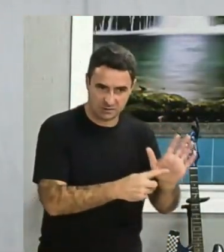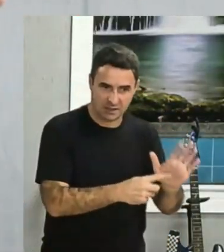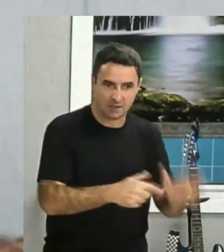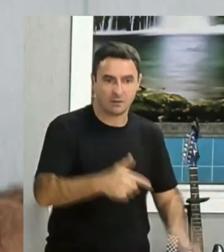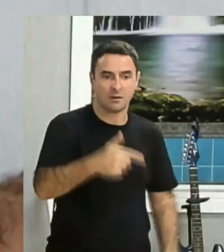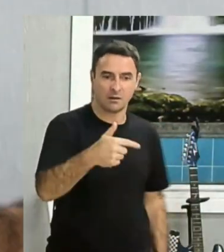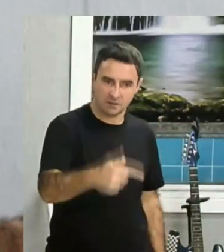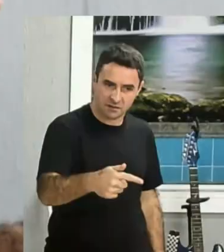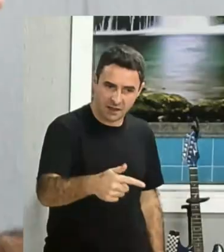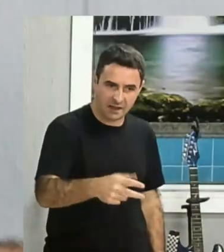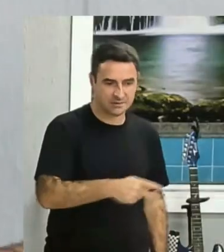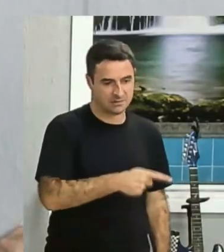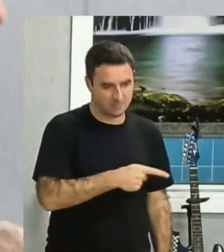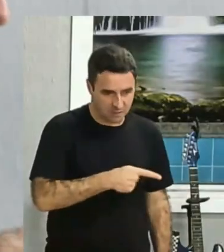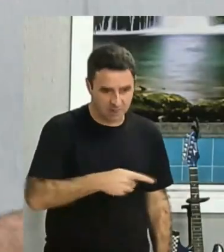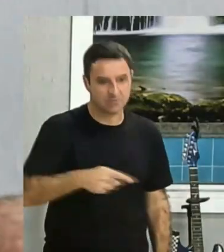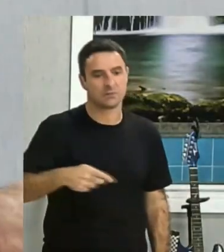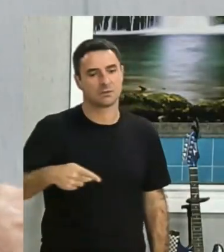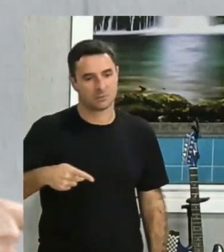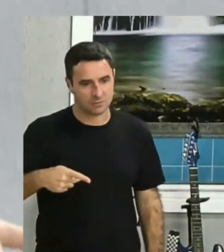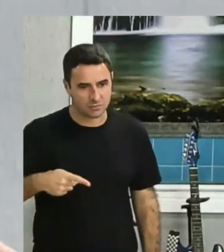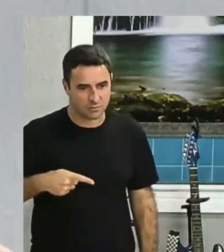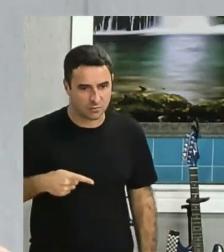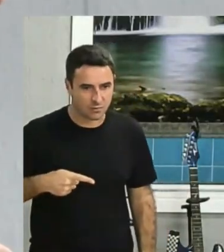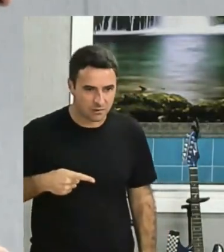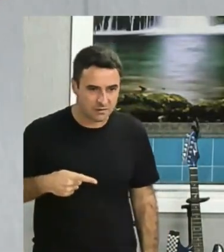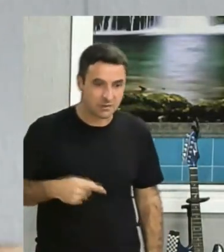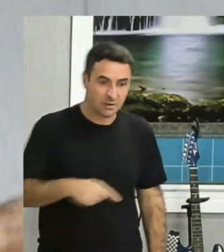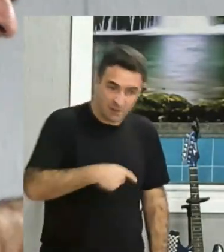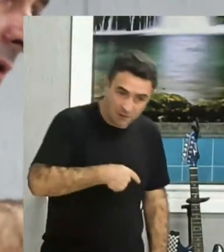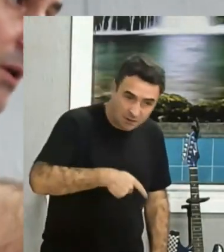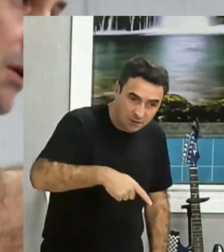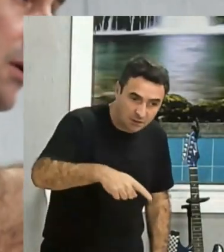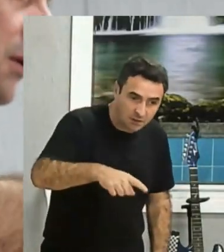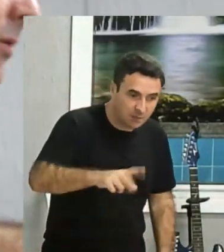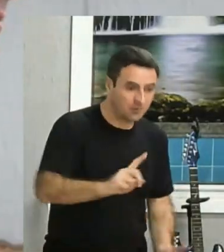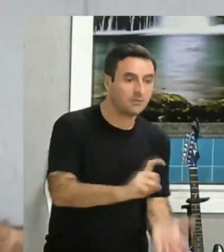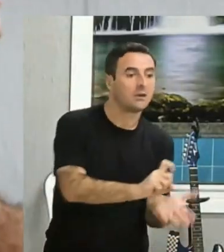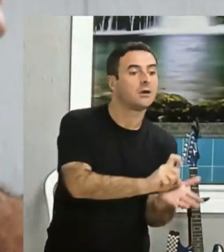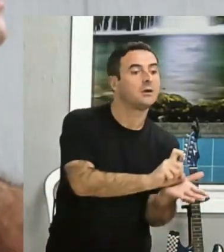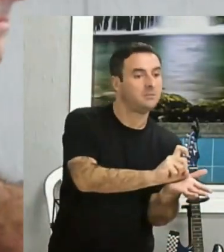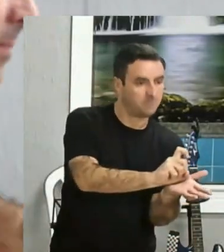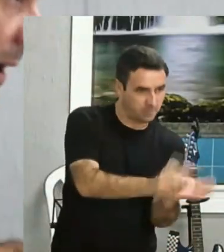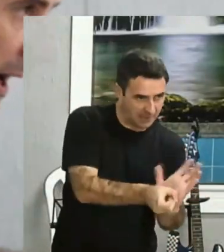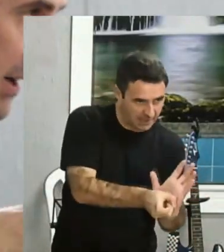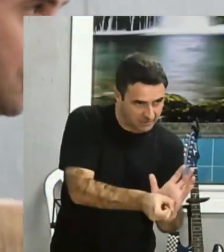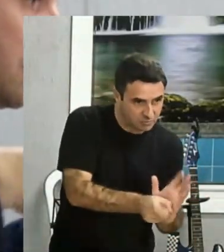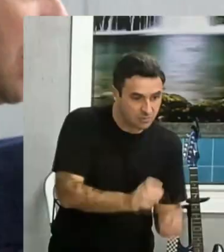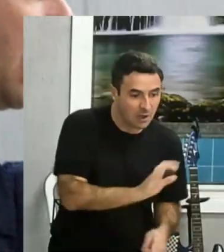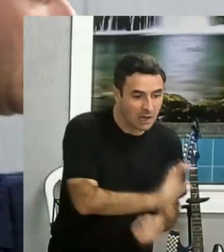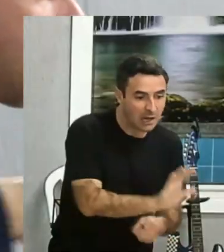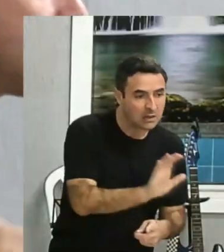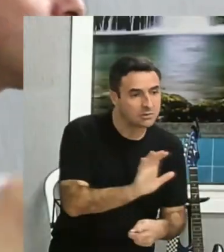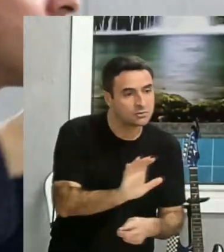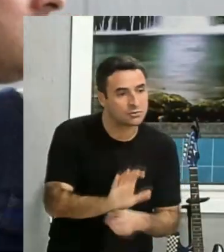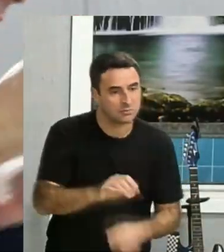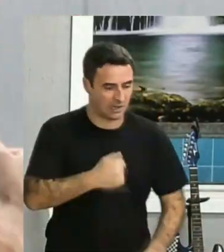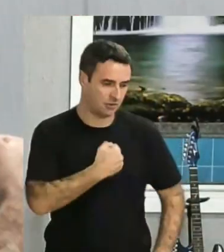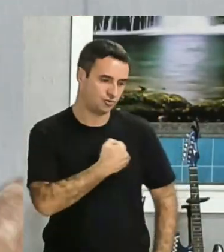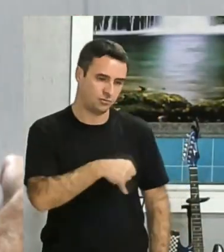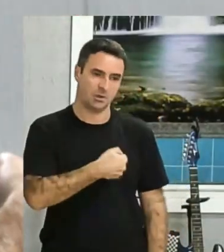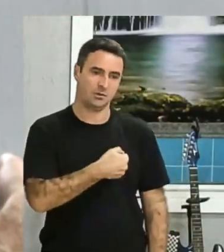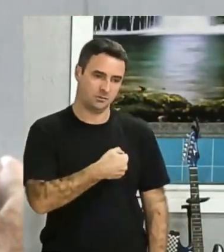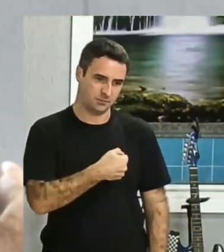pastores que visitavam João lá na ilha de Patmos, lá no exílio. Eles tinham acesso, iam fazer